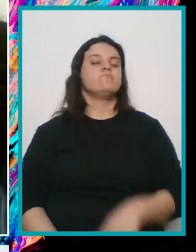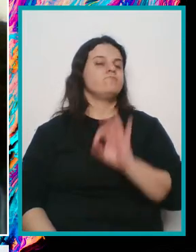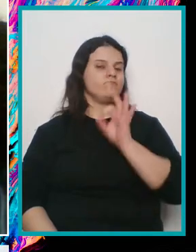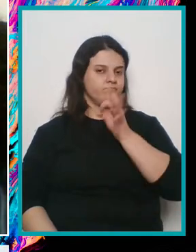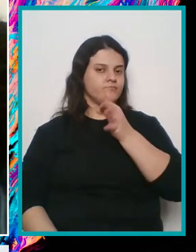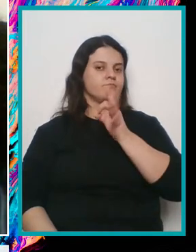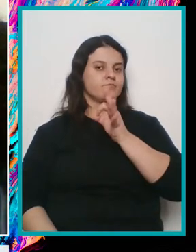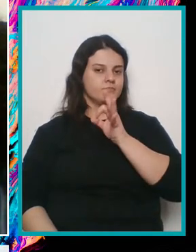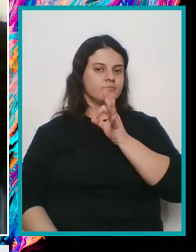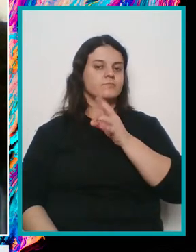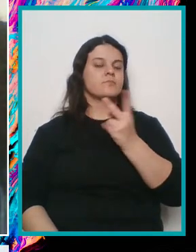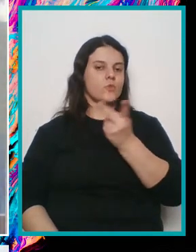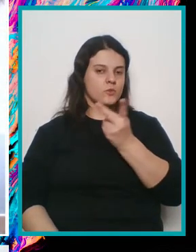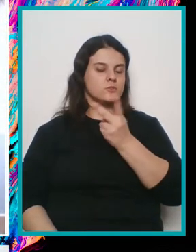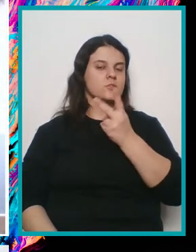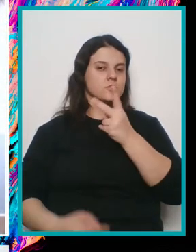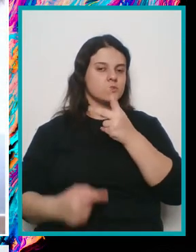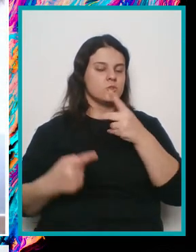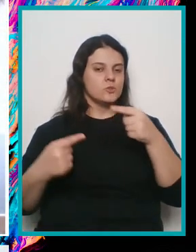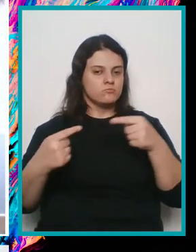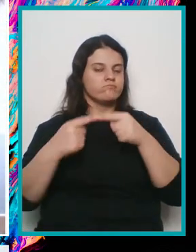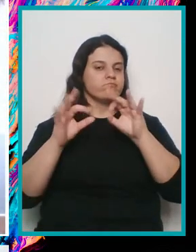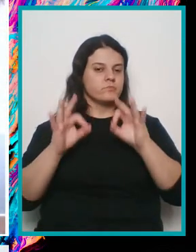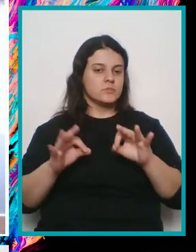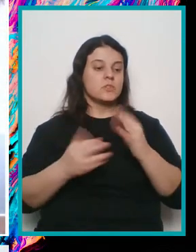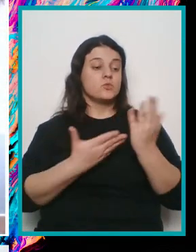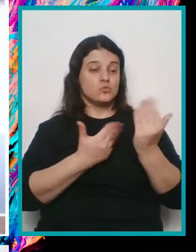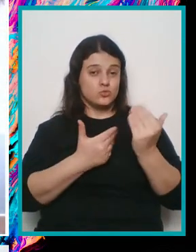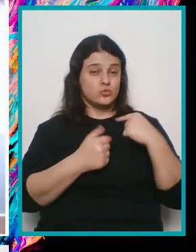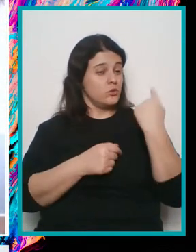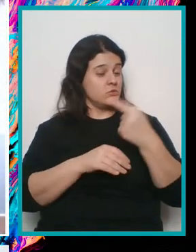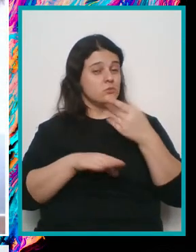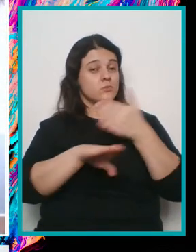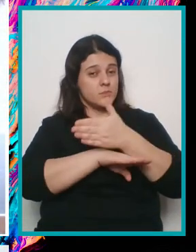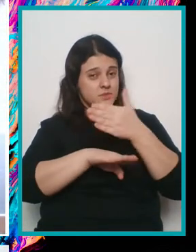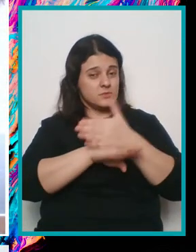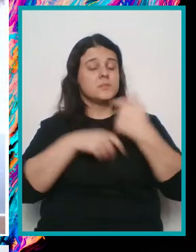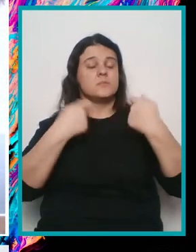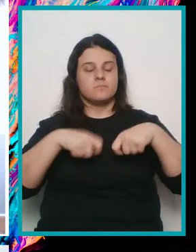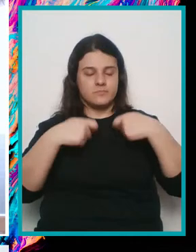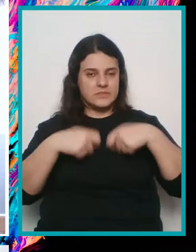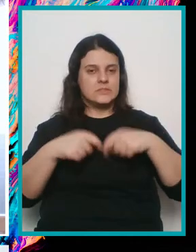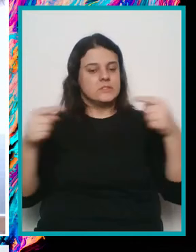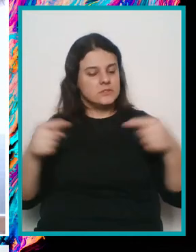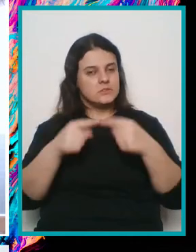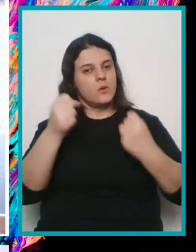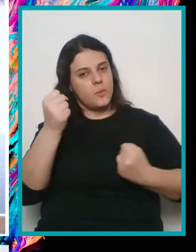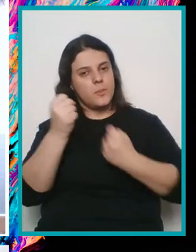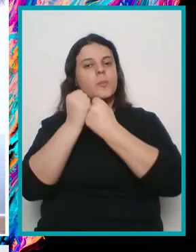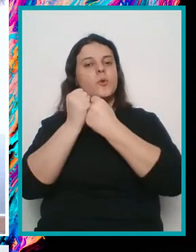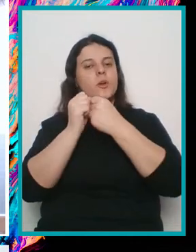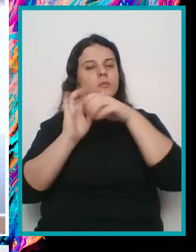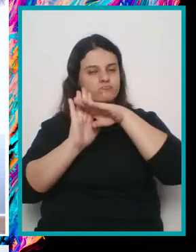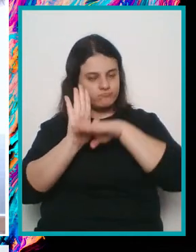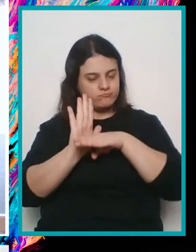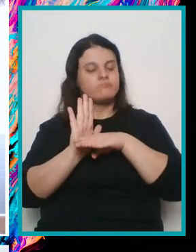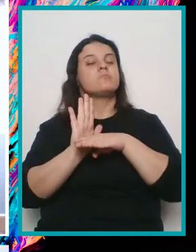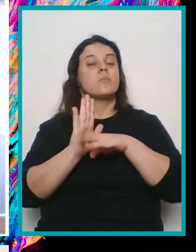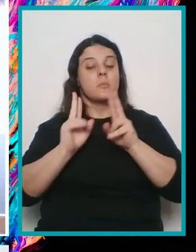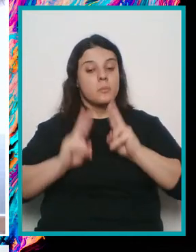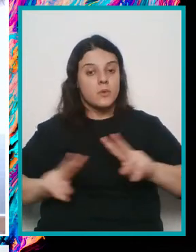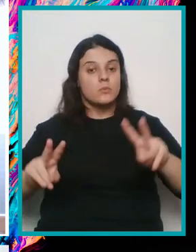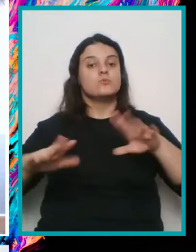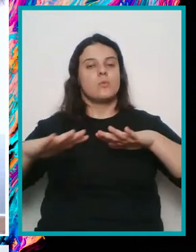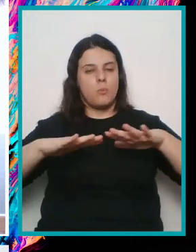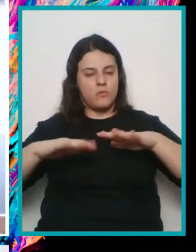continuação do movimento, né? Até porque somos nós que vamos enfrentar as piores consequências das emissões de